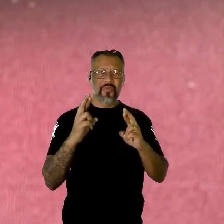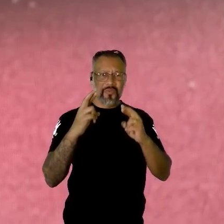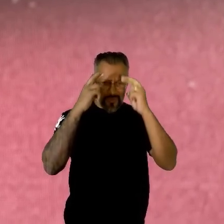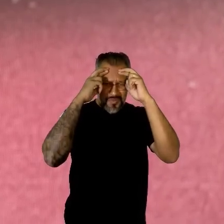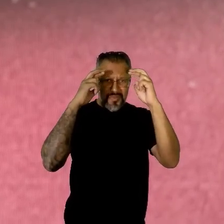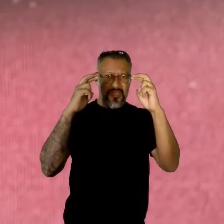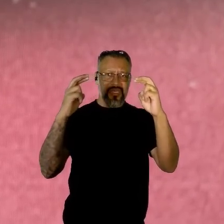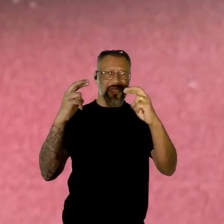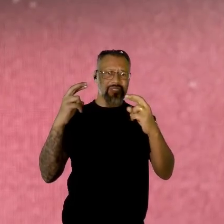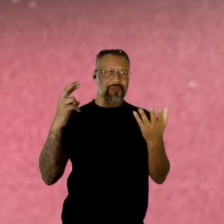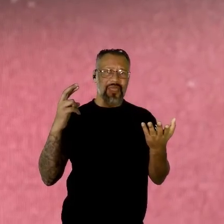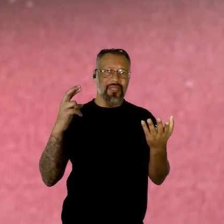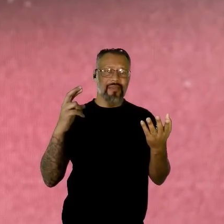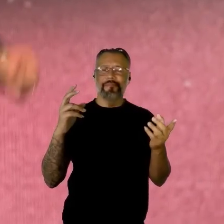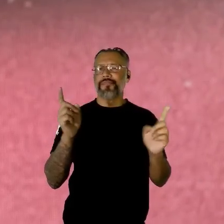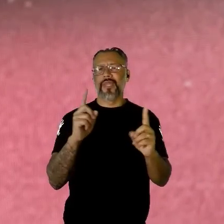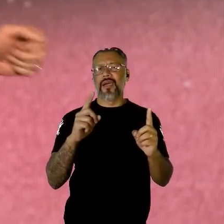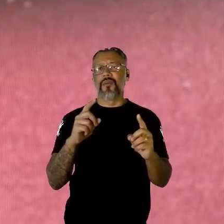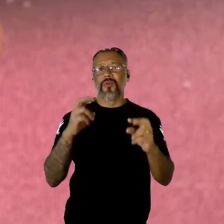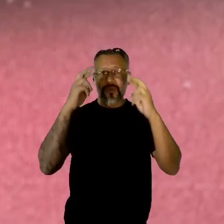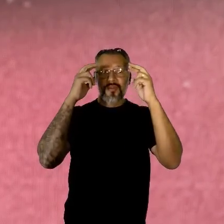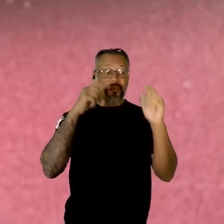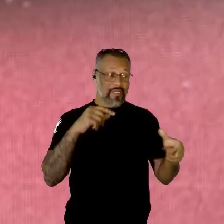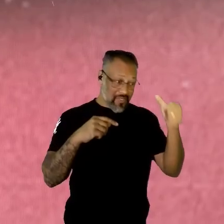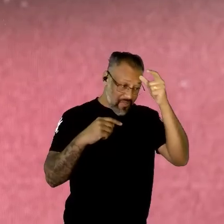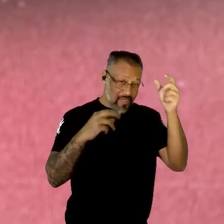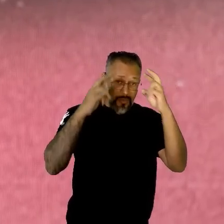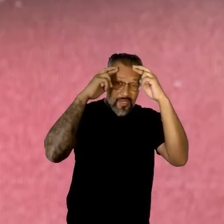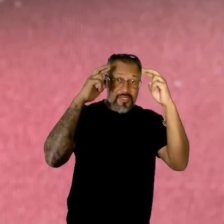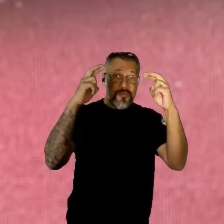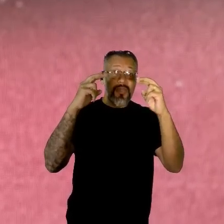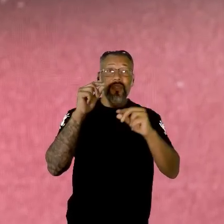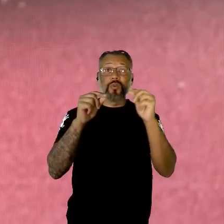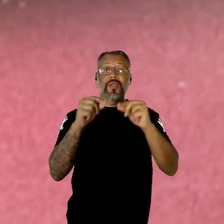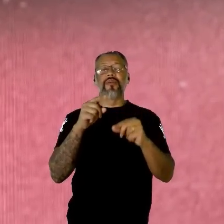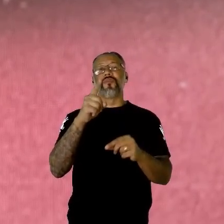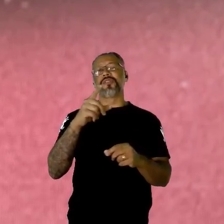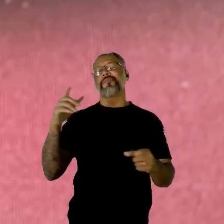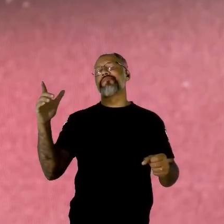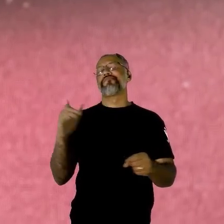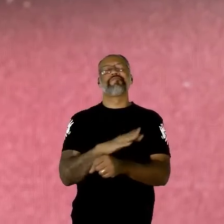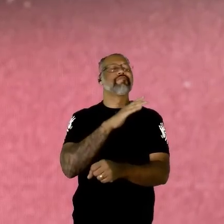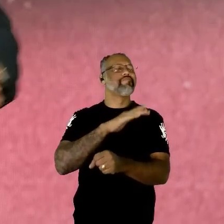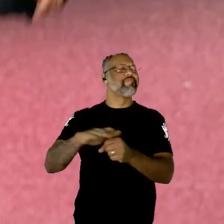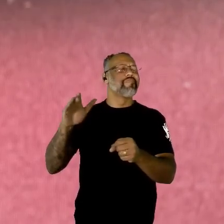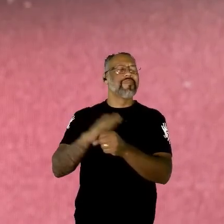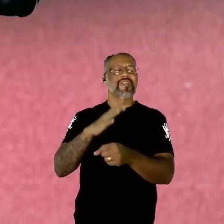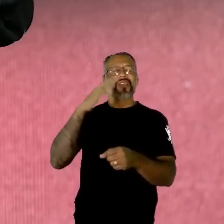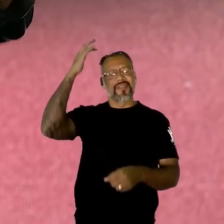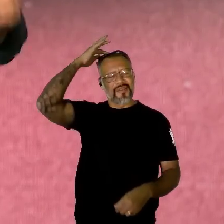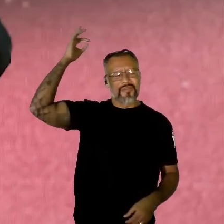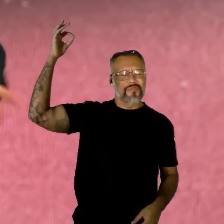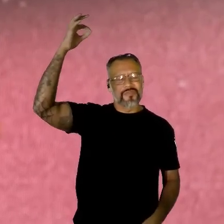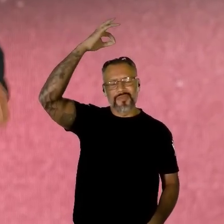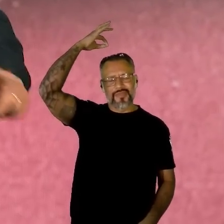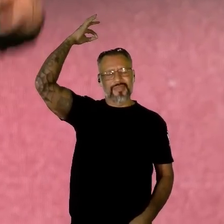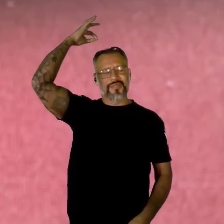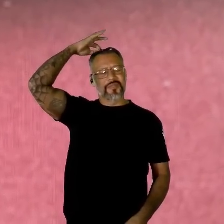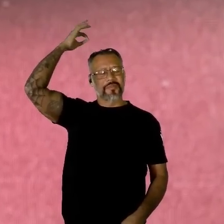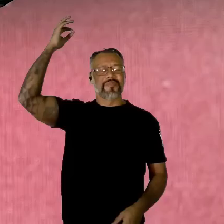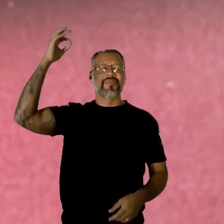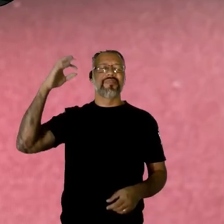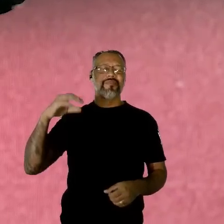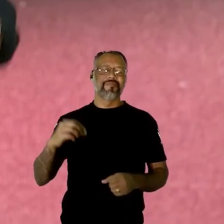cheio do espírito santo não basta ter parede não basta ter fogo não basta ter público